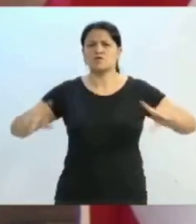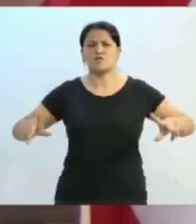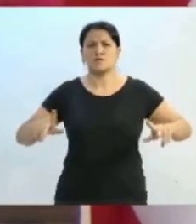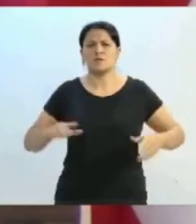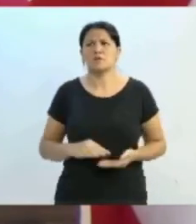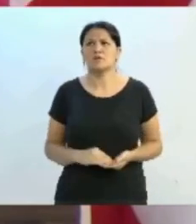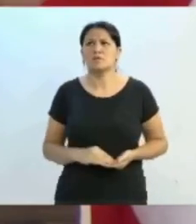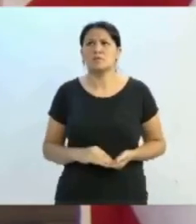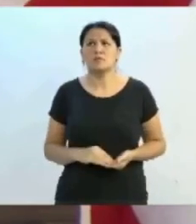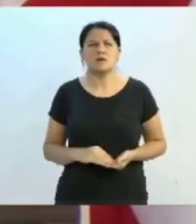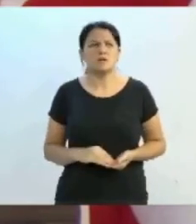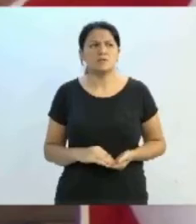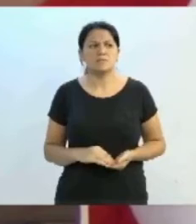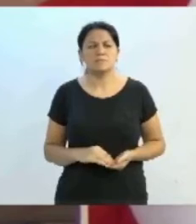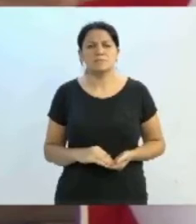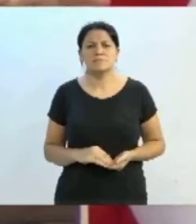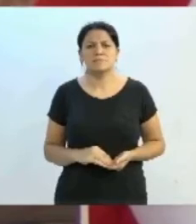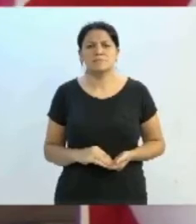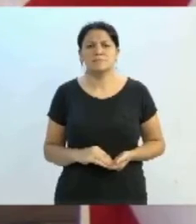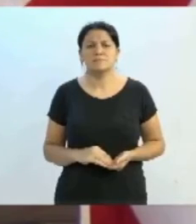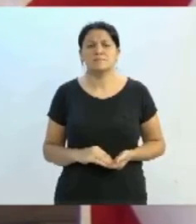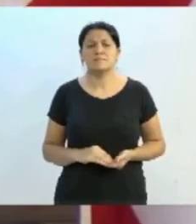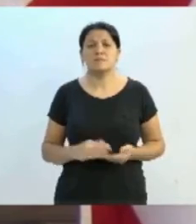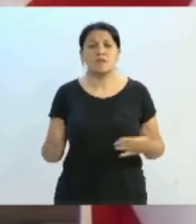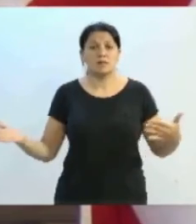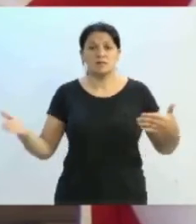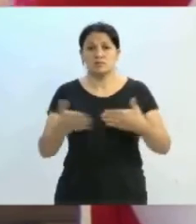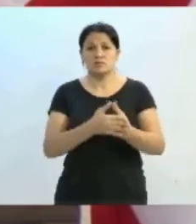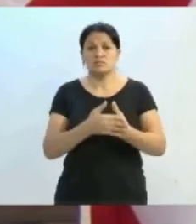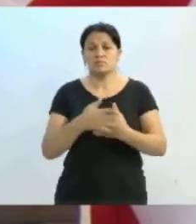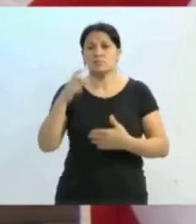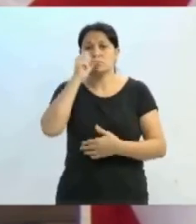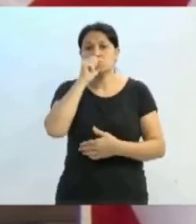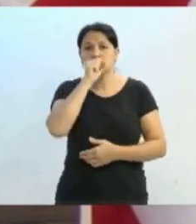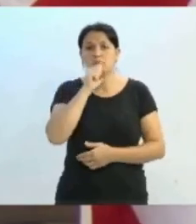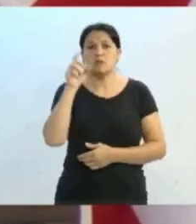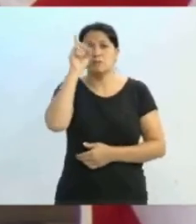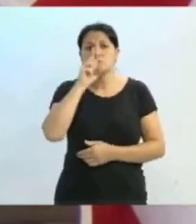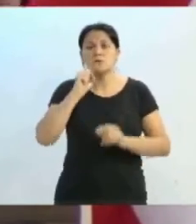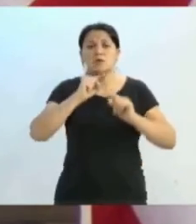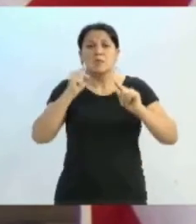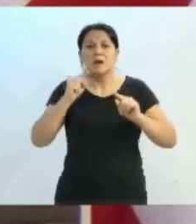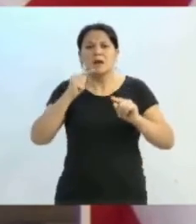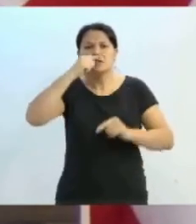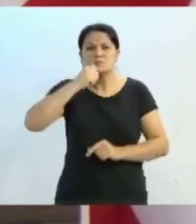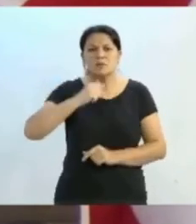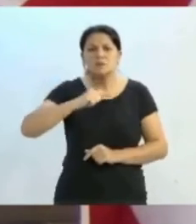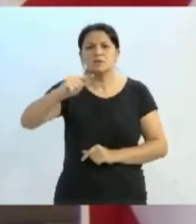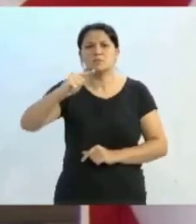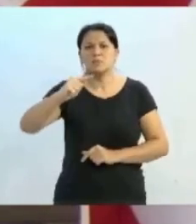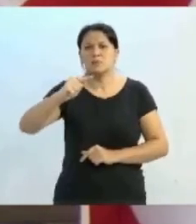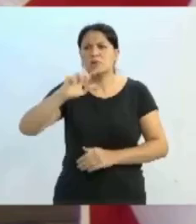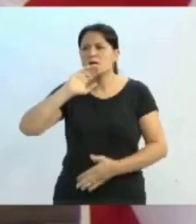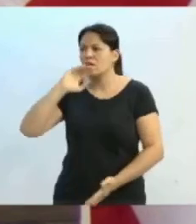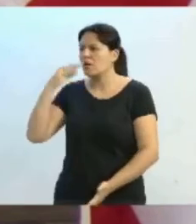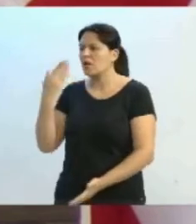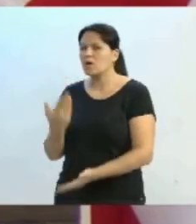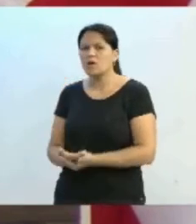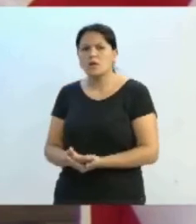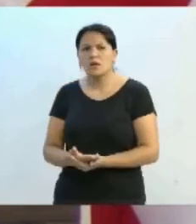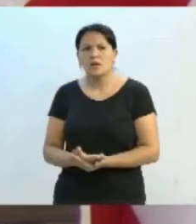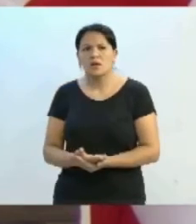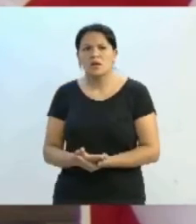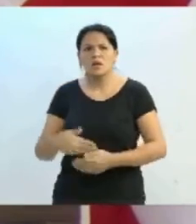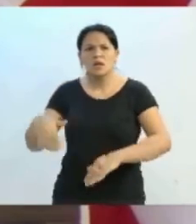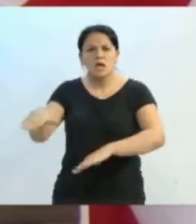fim de semana por três fins de semana só que durante a semana eu fiquei horrorizada de passar pelo pela